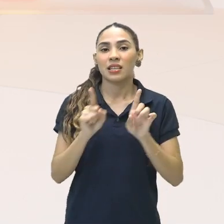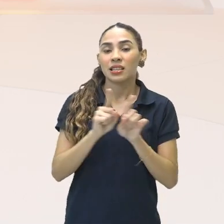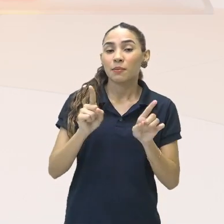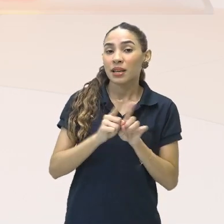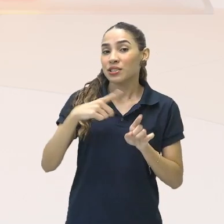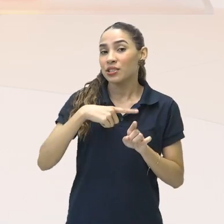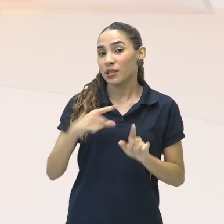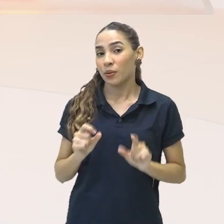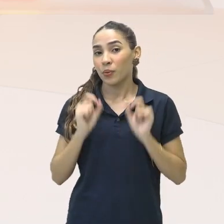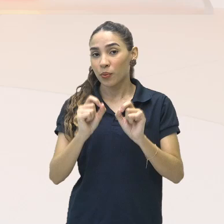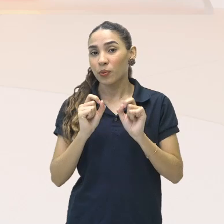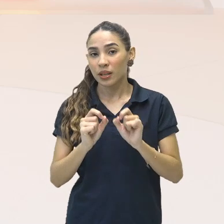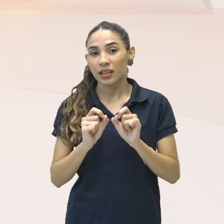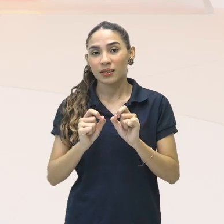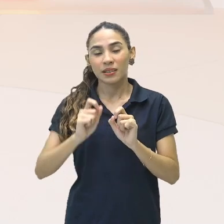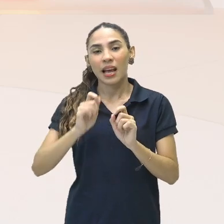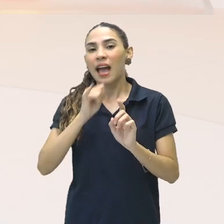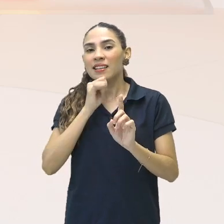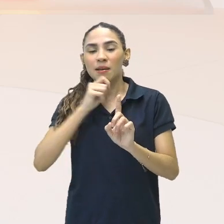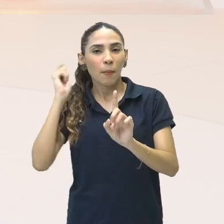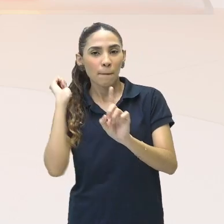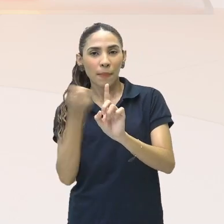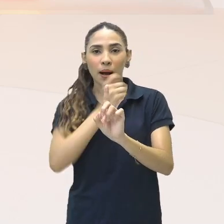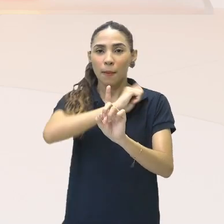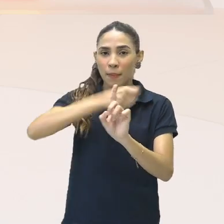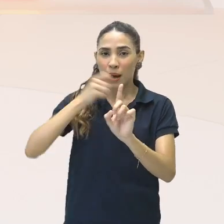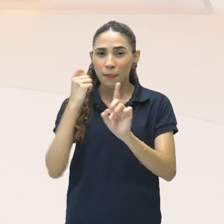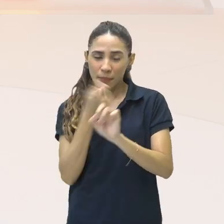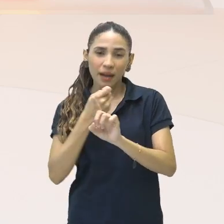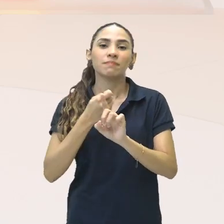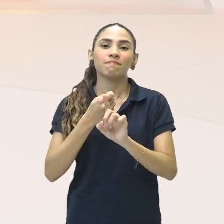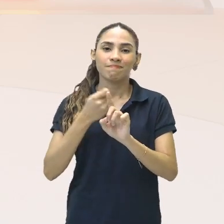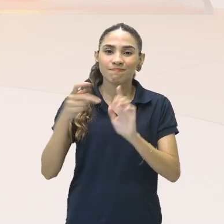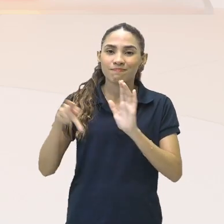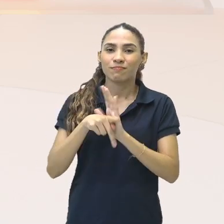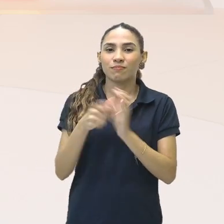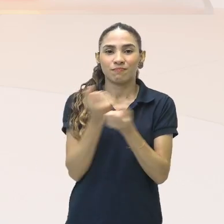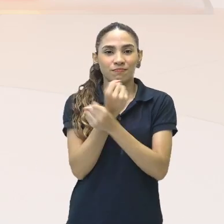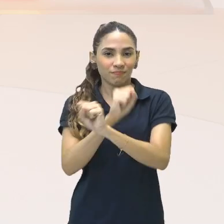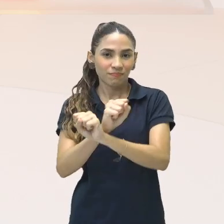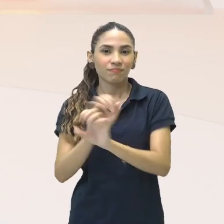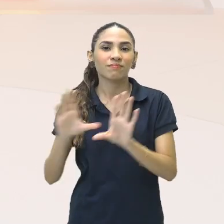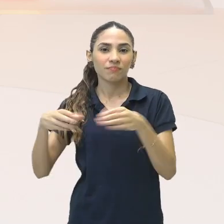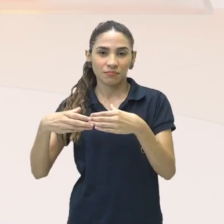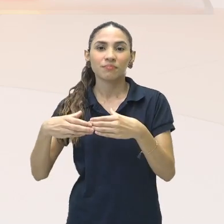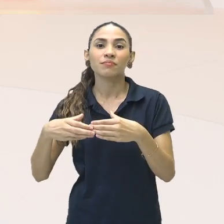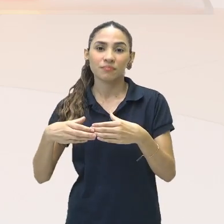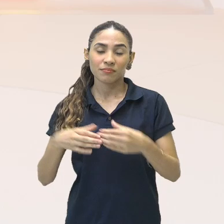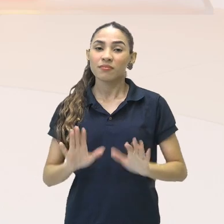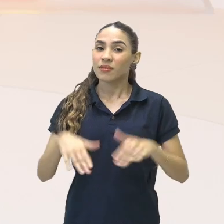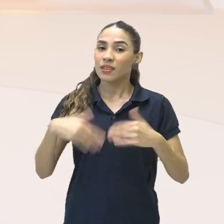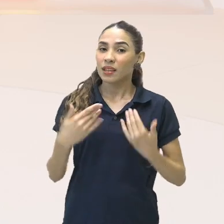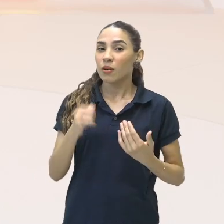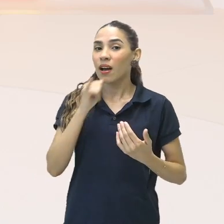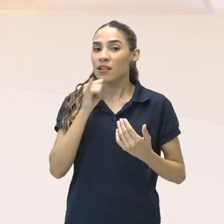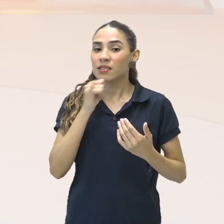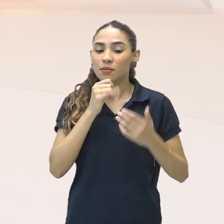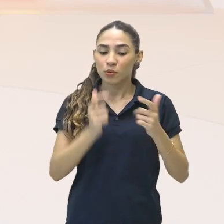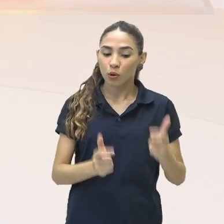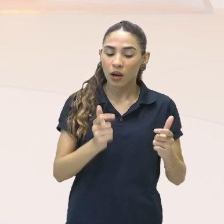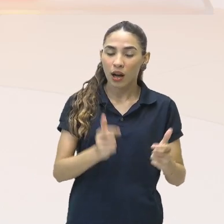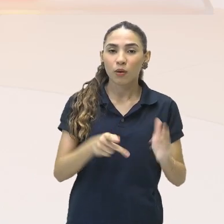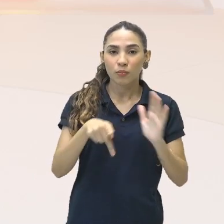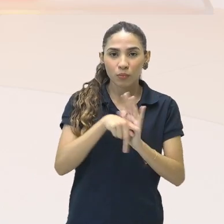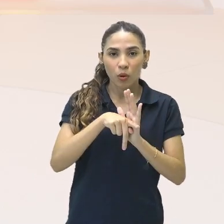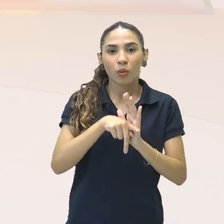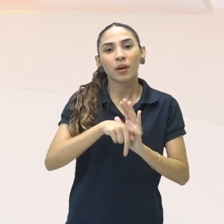disso, havia também os castigos físicos que eram aplicados a esses trabalhadores. Então, eles saíram do seu local de origem,